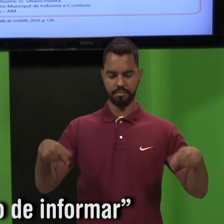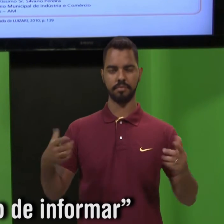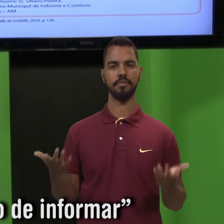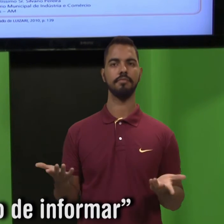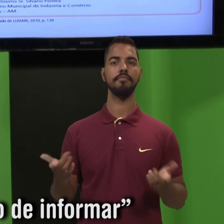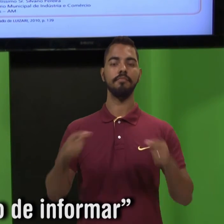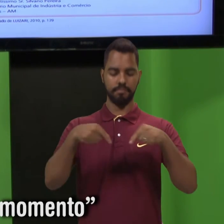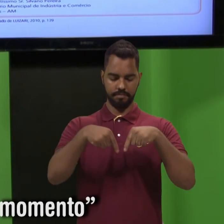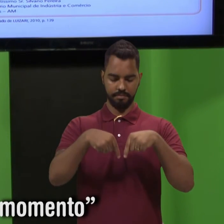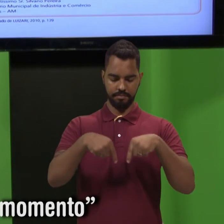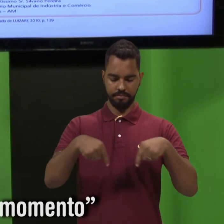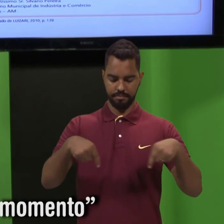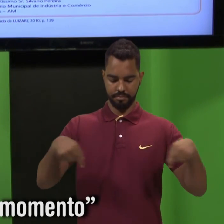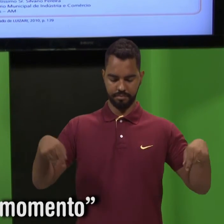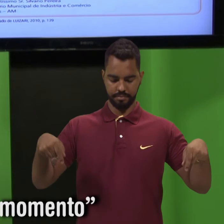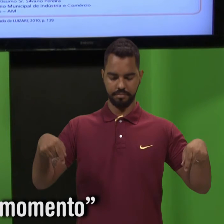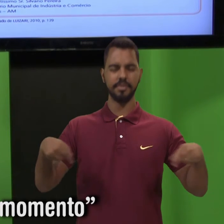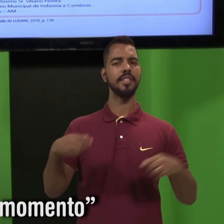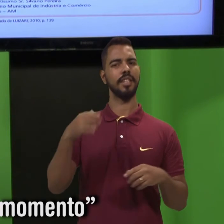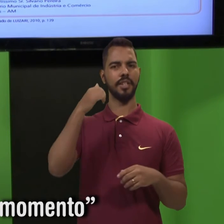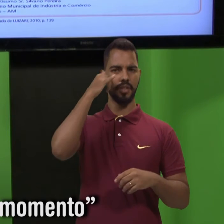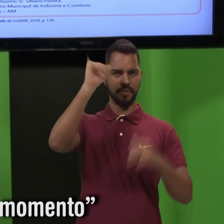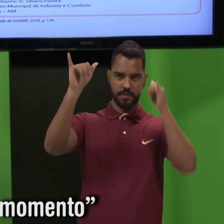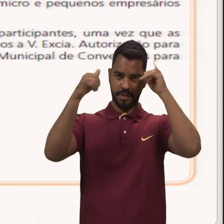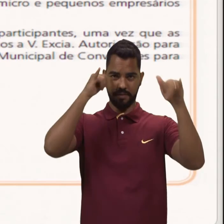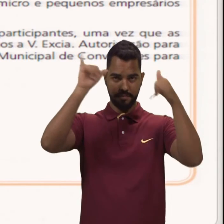para o momento. Vamos dar uma olhada nesse exemplo.